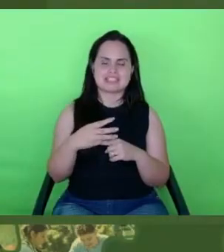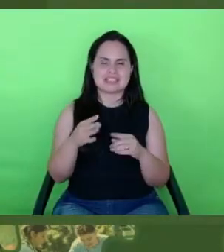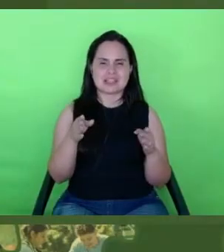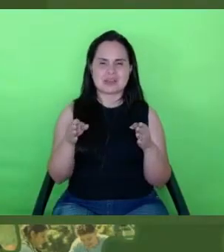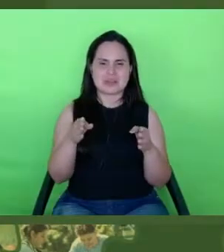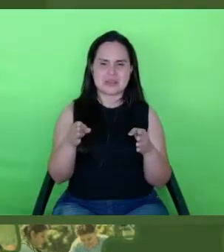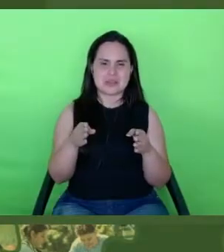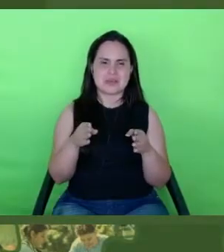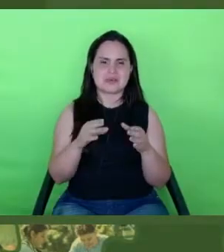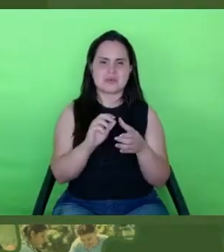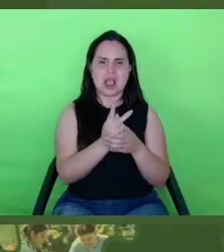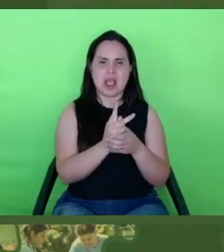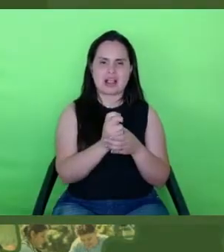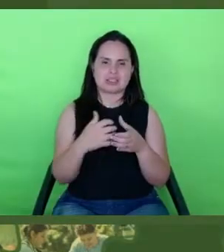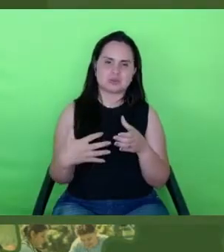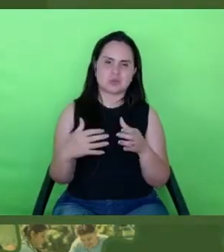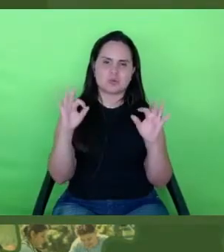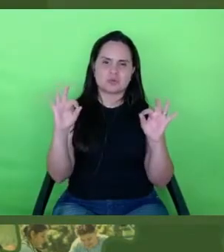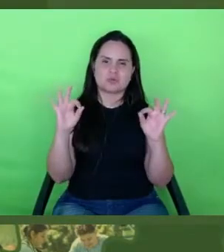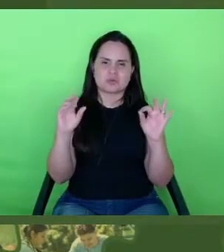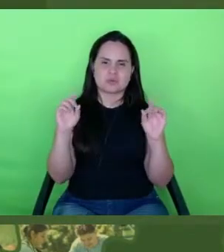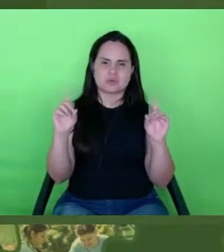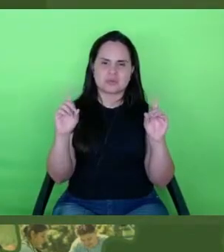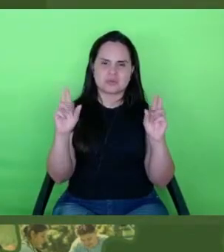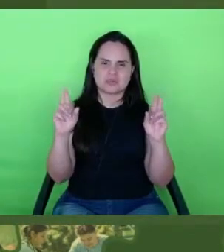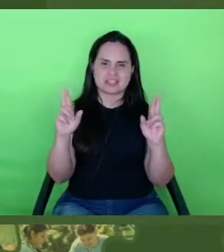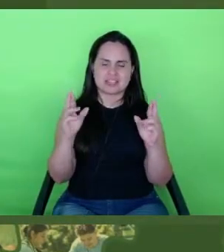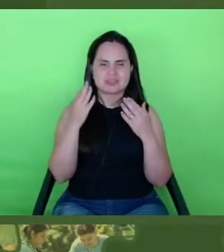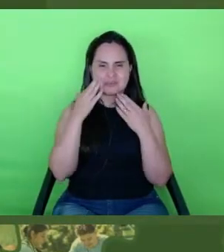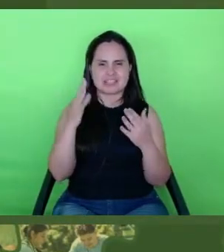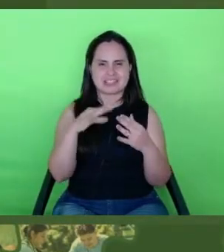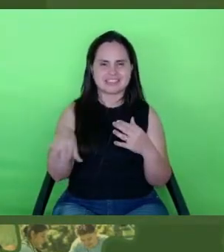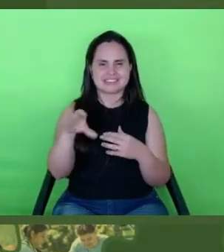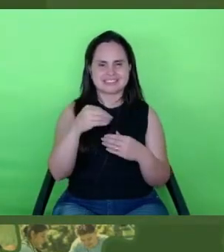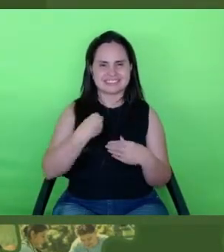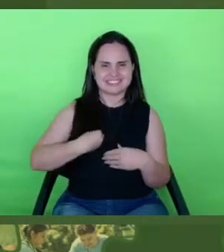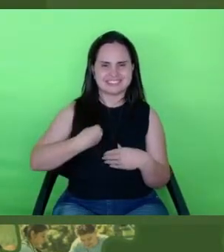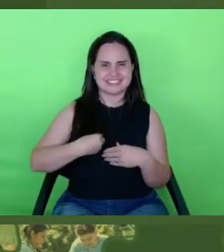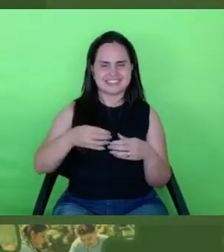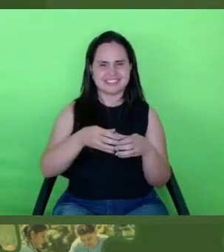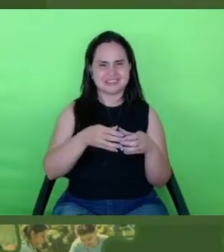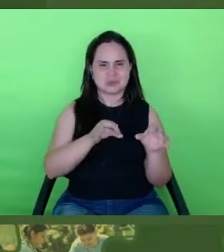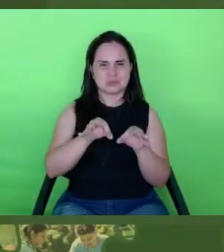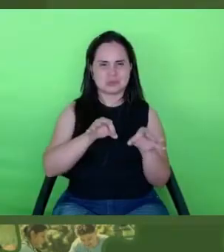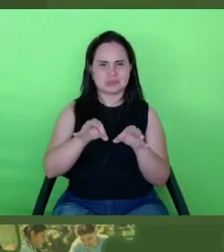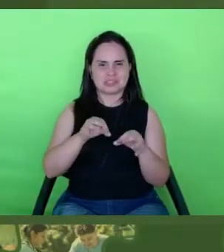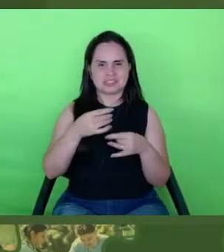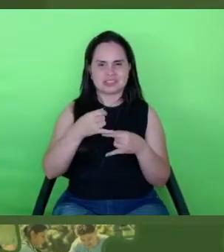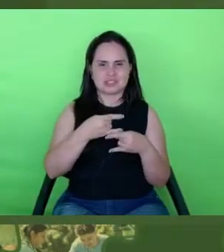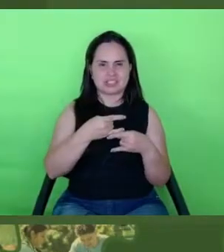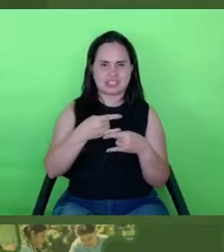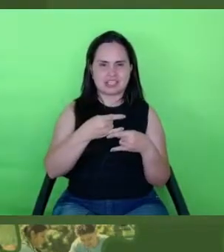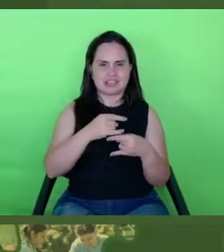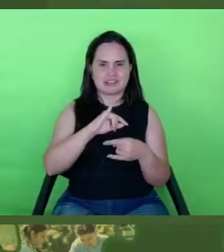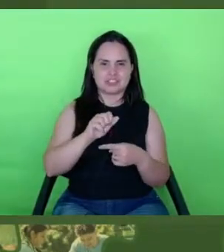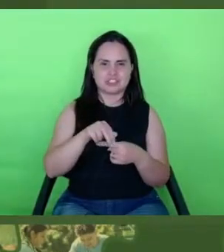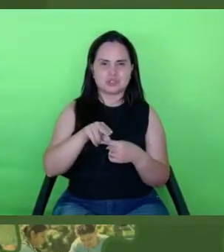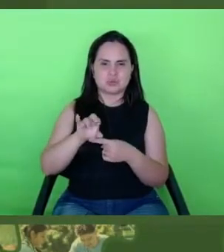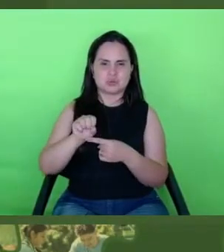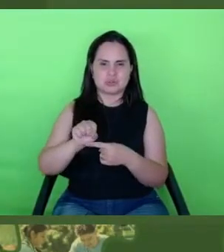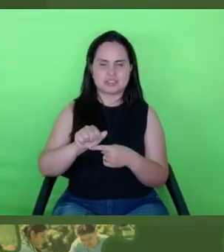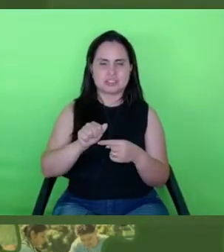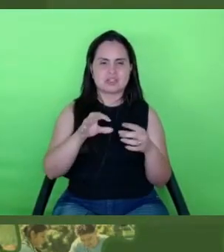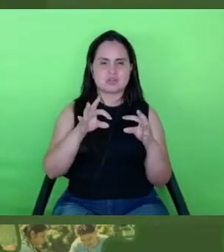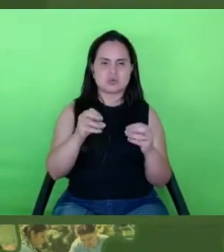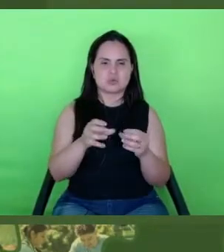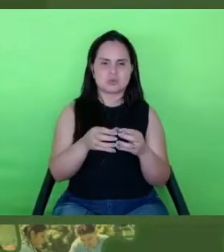Hackathon com muito sucesso. Obrigado a todos pela presença, equipe que organizou a live aí, Januza, em nome, né, de toda a equipe,